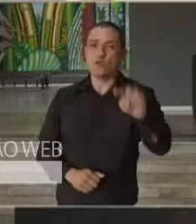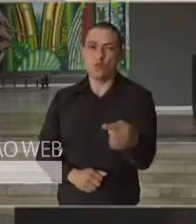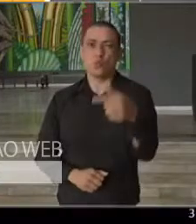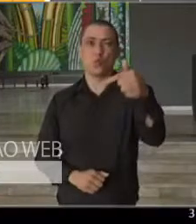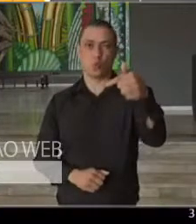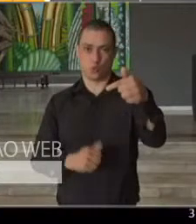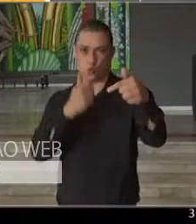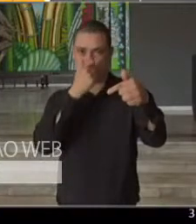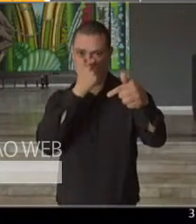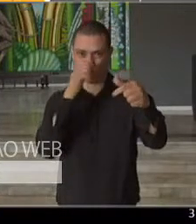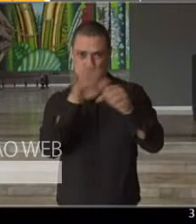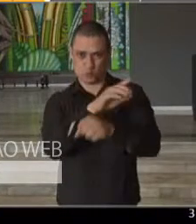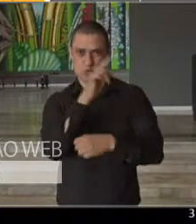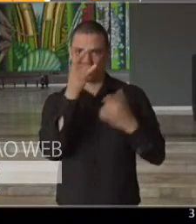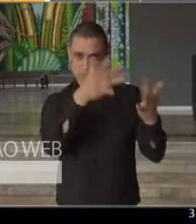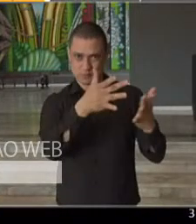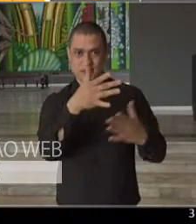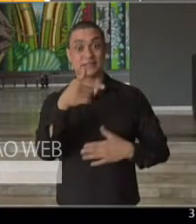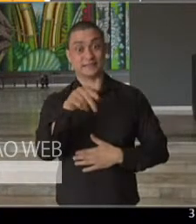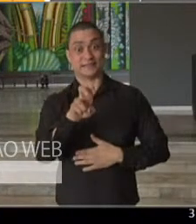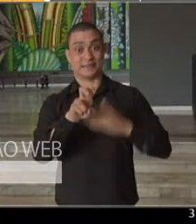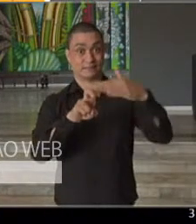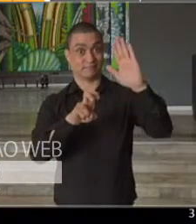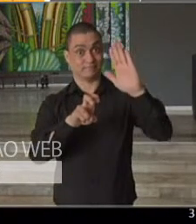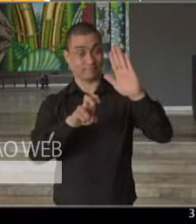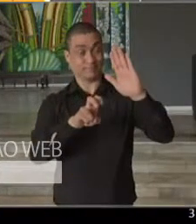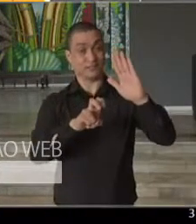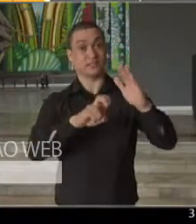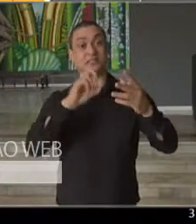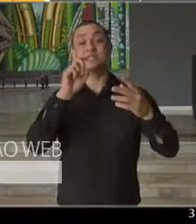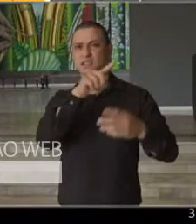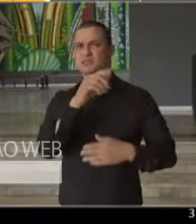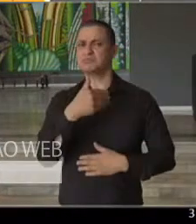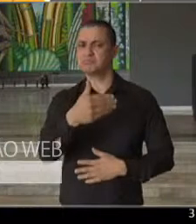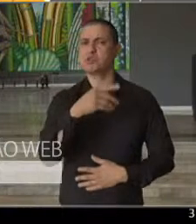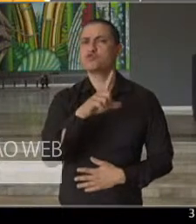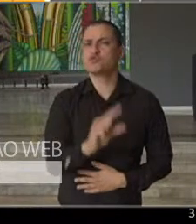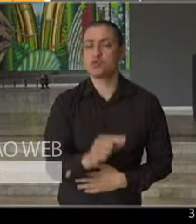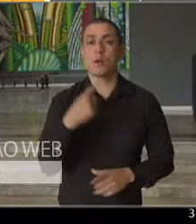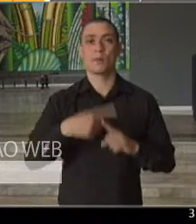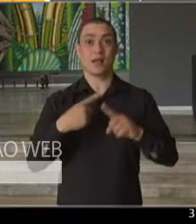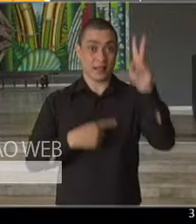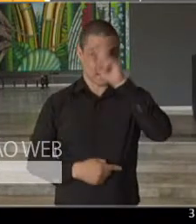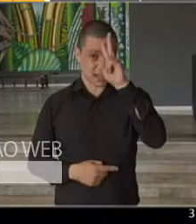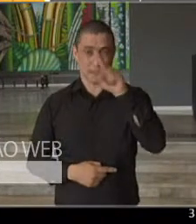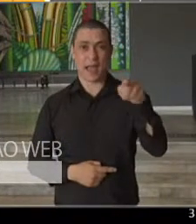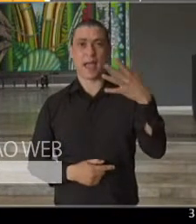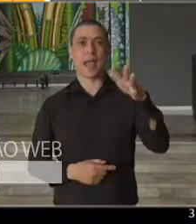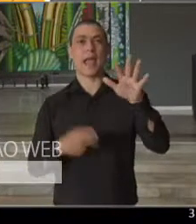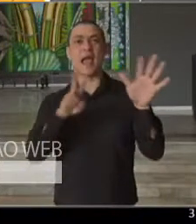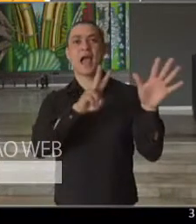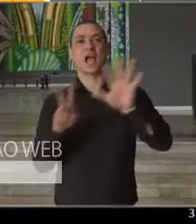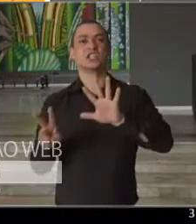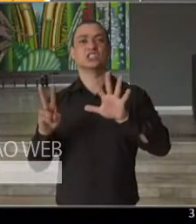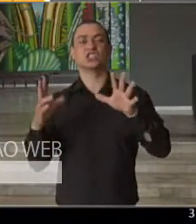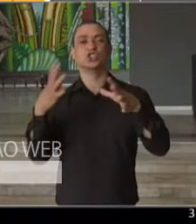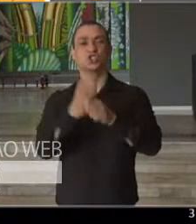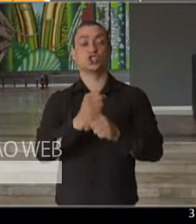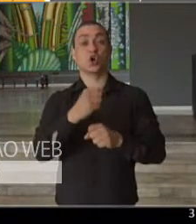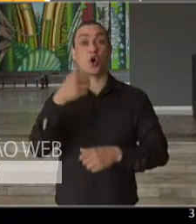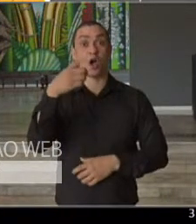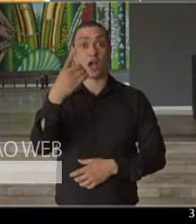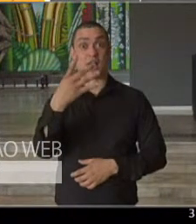75,7% de ocupação acima dos 75%. Esse índice deve cair, porque eu relembro que é uma média dos 14 dias, mas